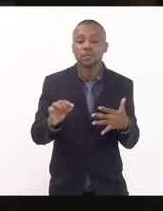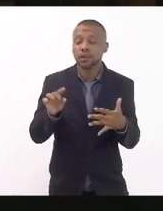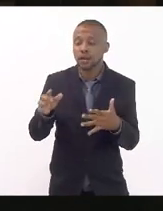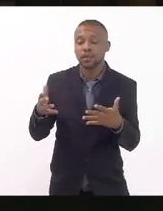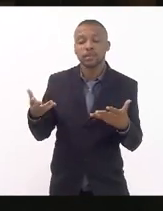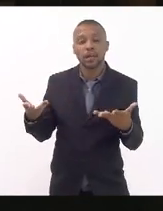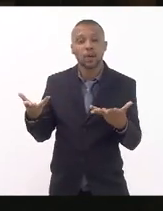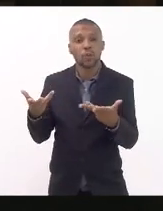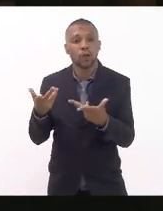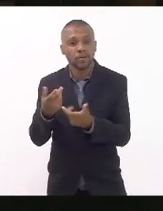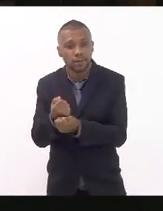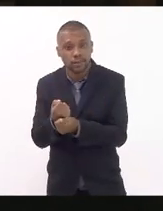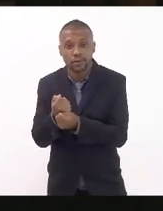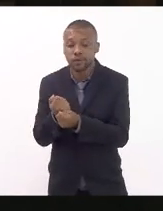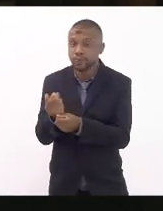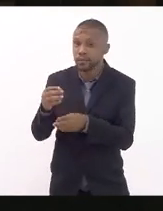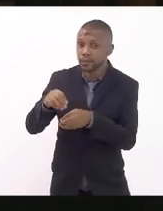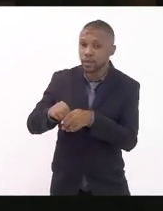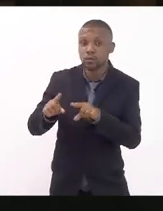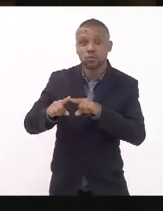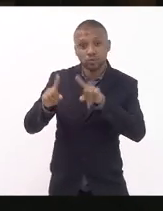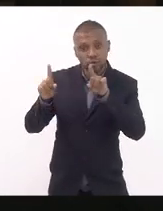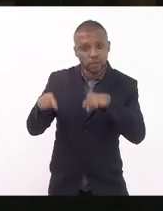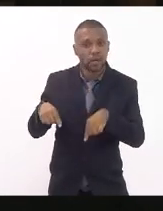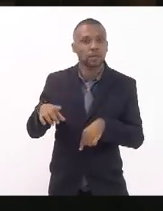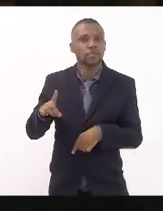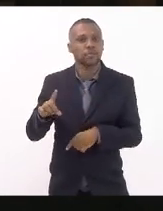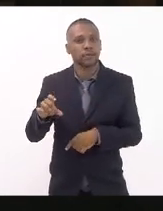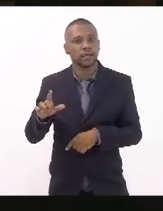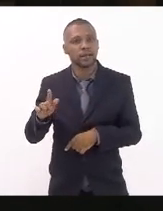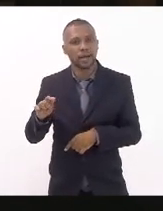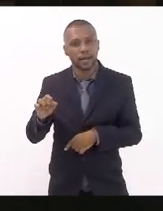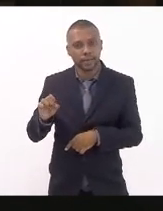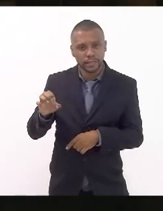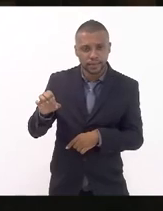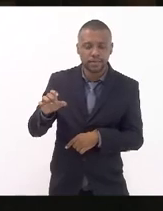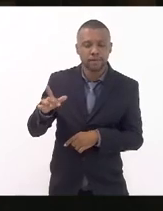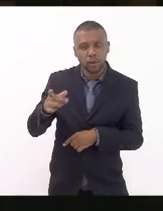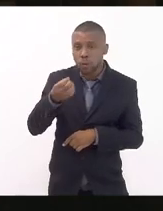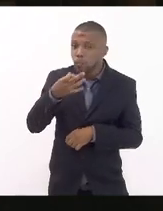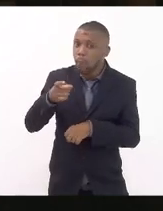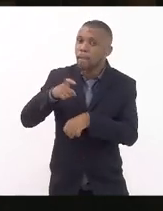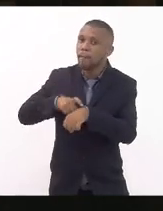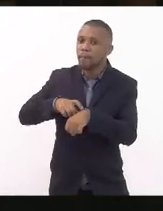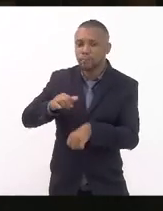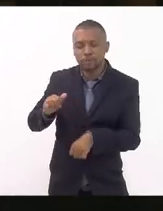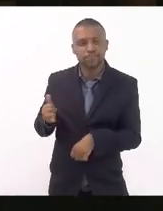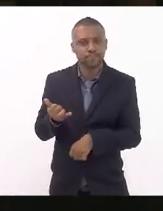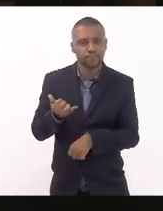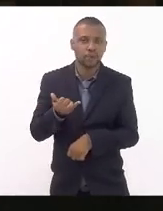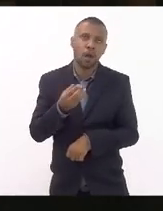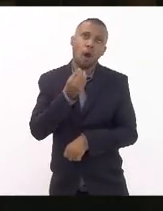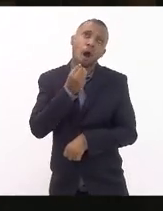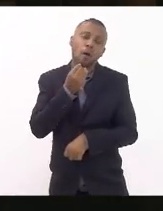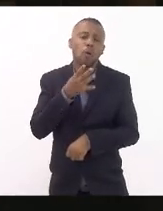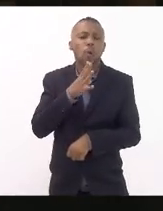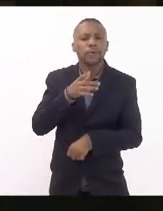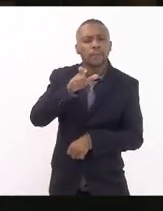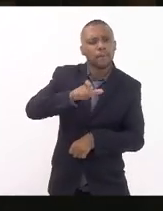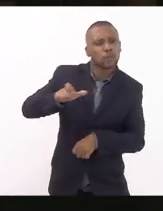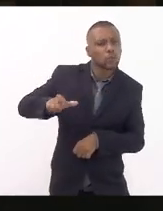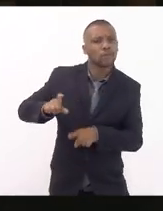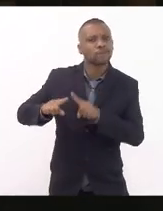qualificação dos quadros do Degase vem em boa hora. É claro que eu conheci pessoas no Degase que